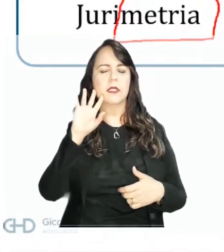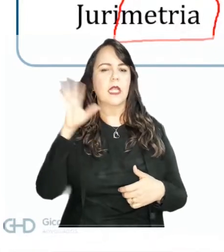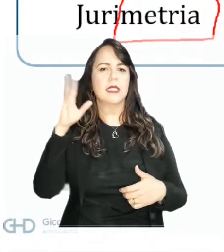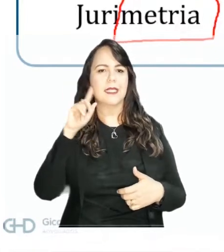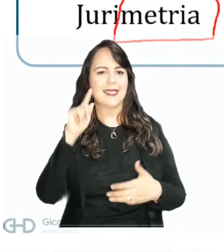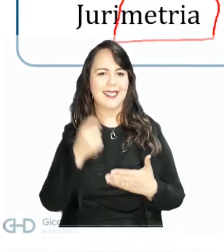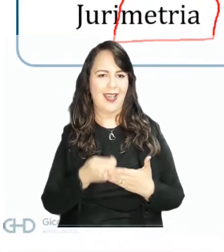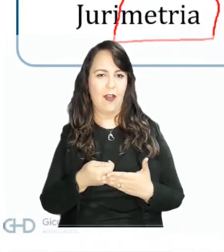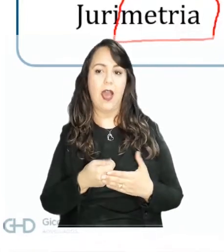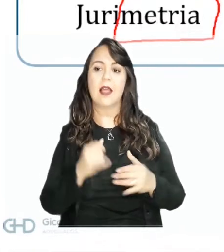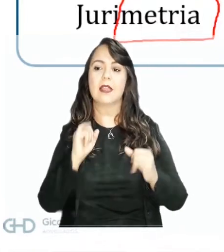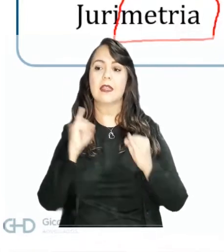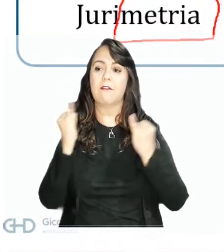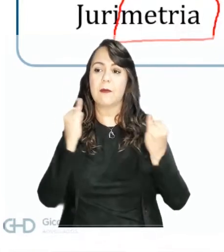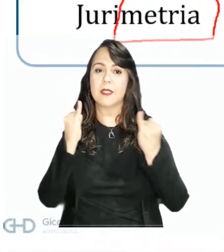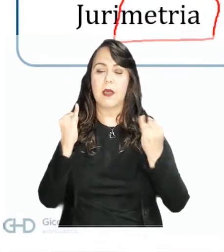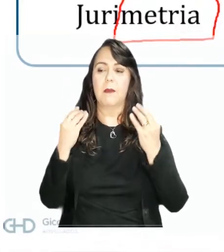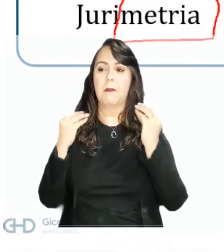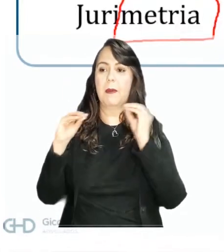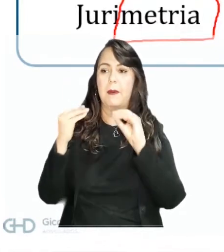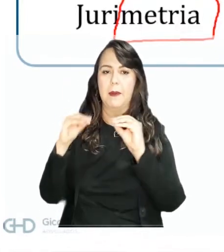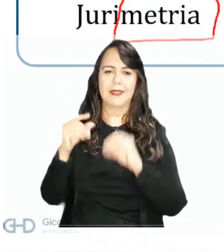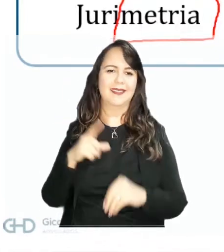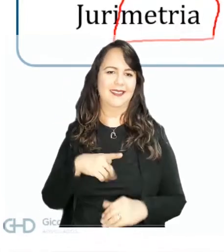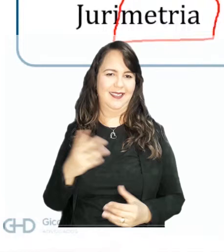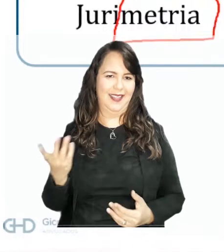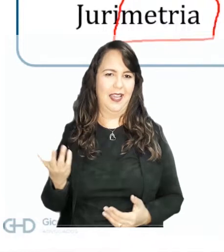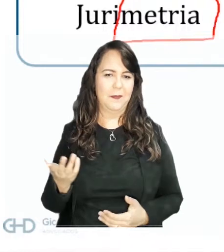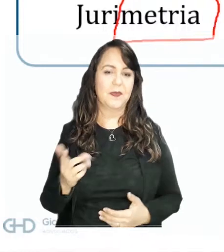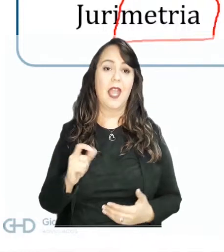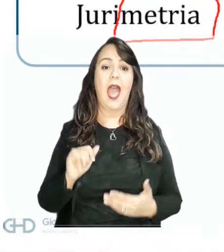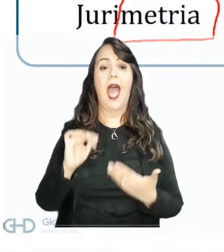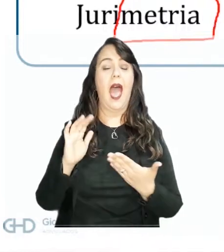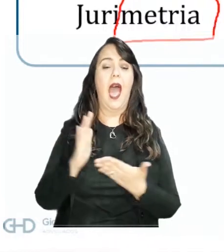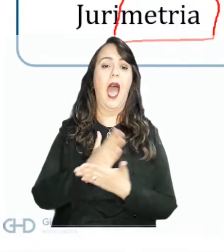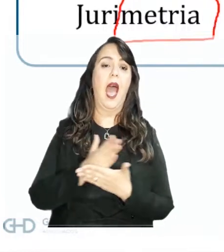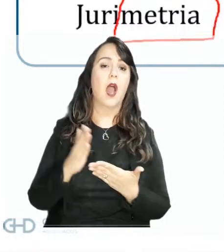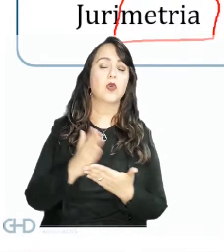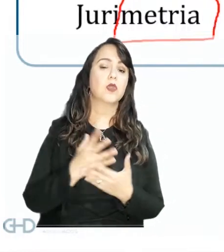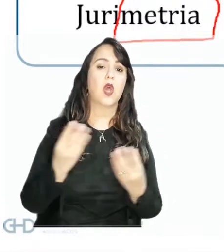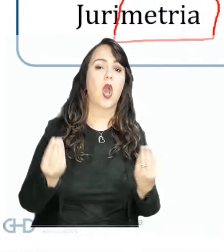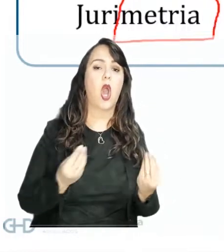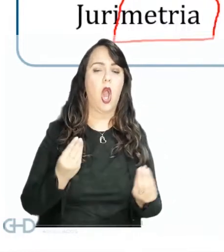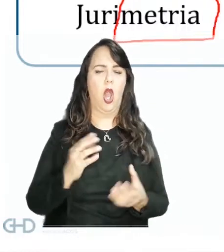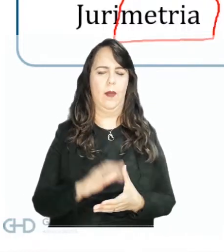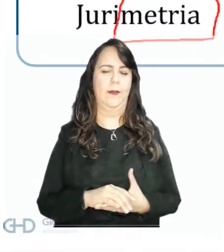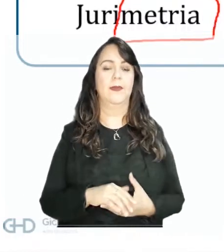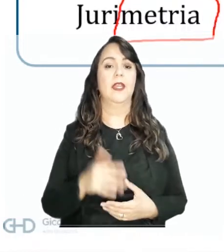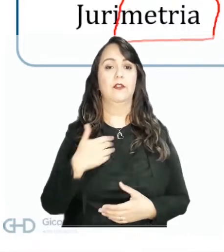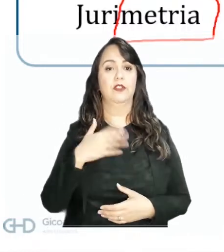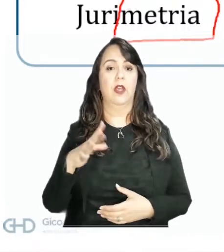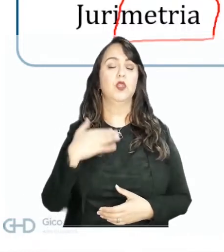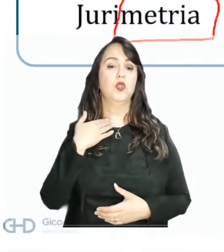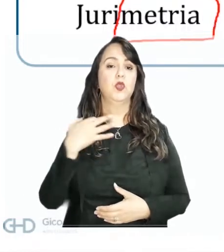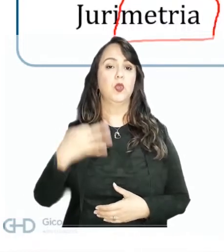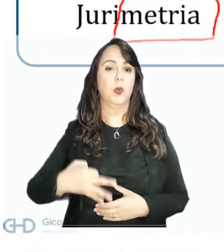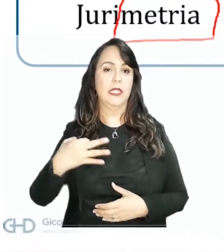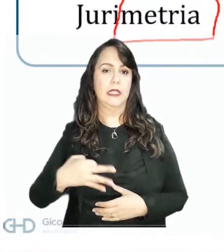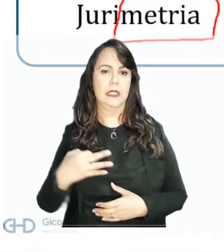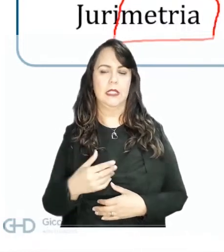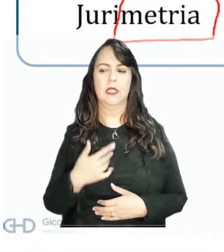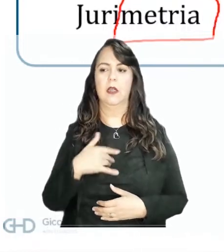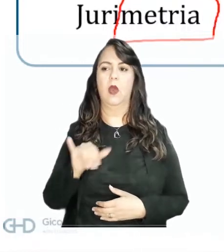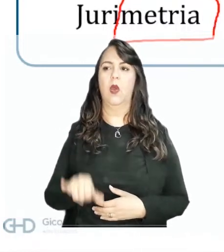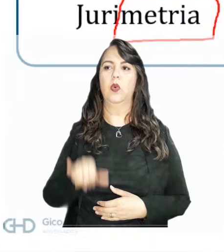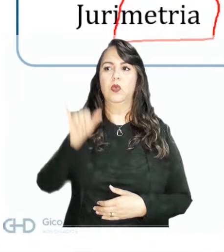passagem aérea das viagens que elas não fizeram. Só isso. E talvez, se o juizado especial resolvesse essa